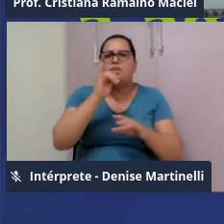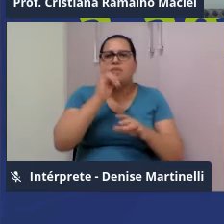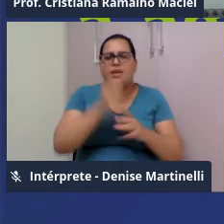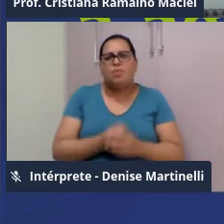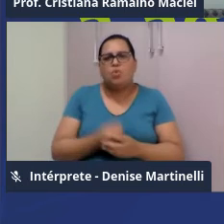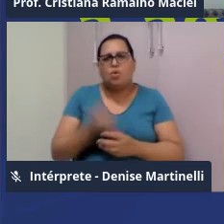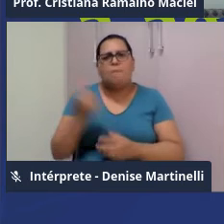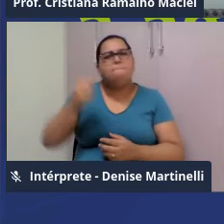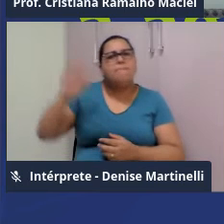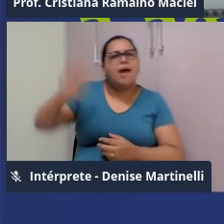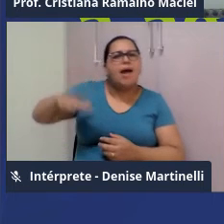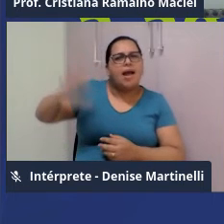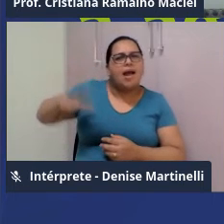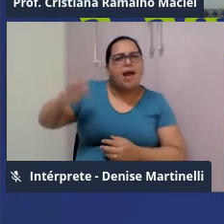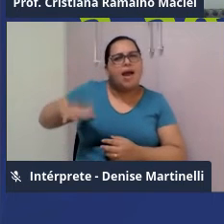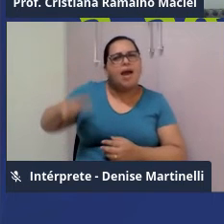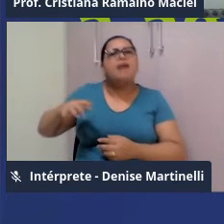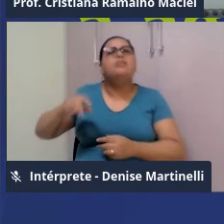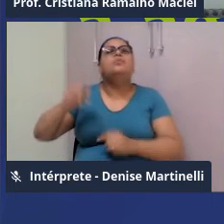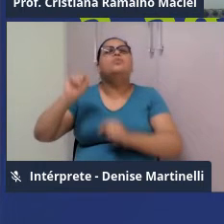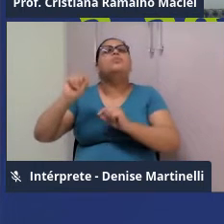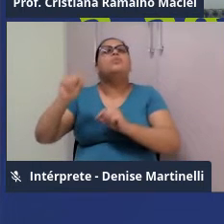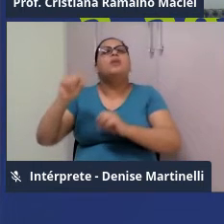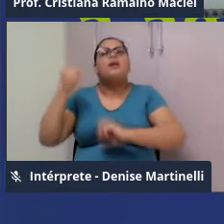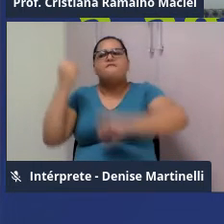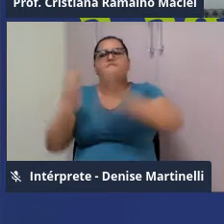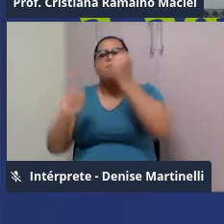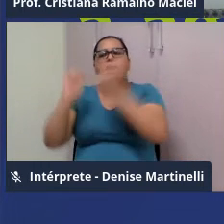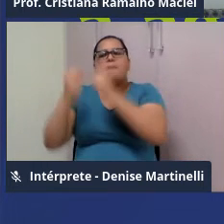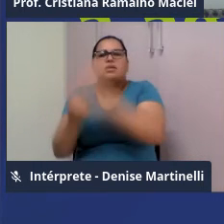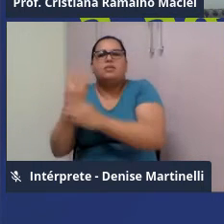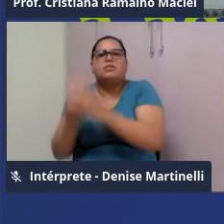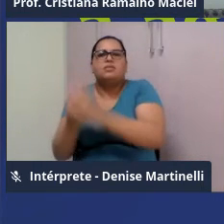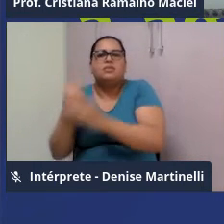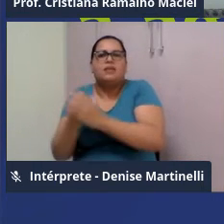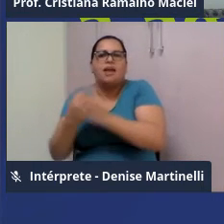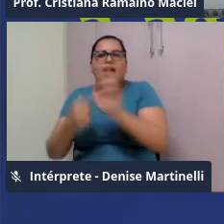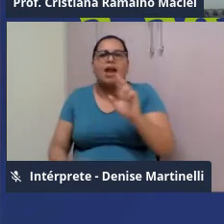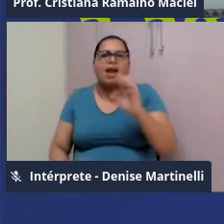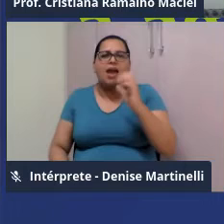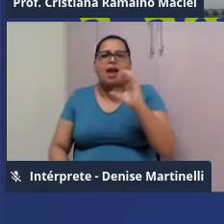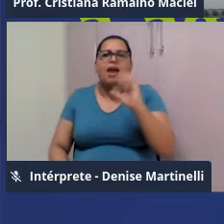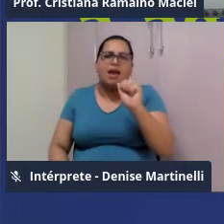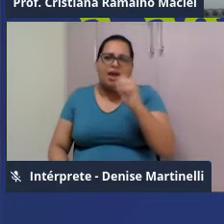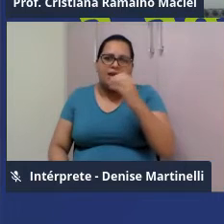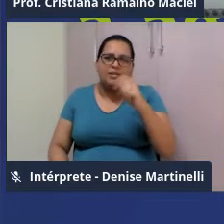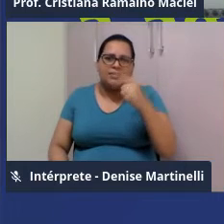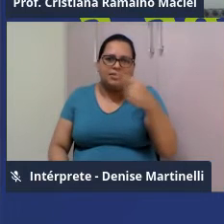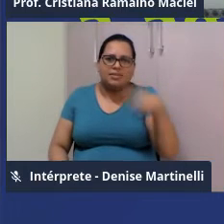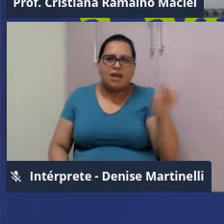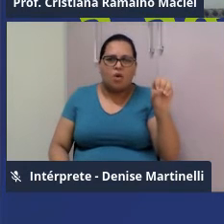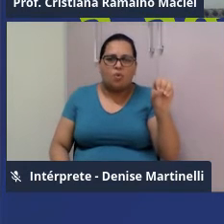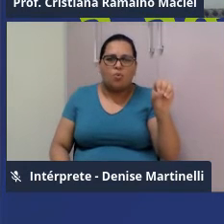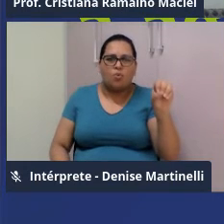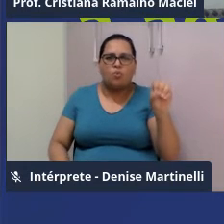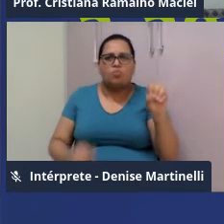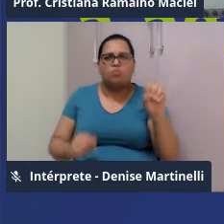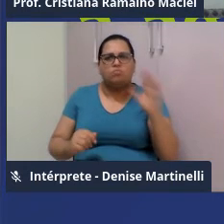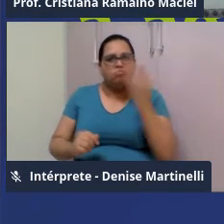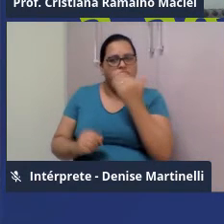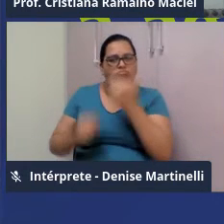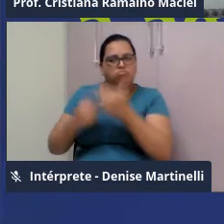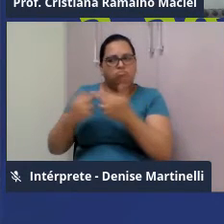Por exemplo, eu tenho um rio, um mar de dendê, se eu estou caminhando naquela pista que vai para Tucuruí.